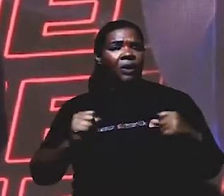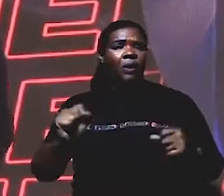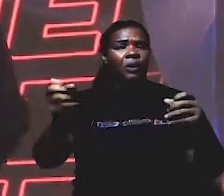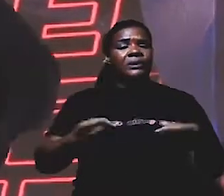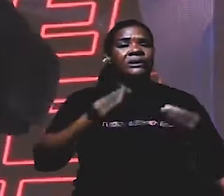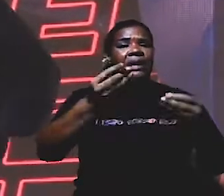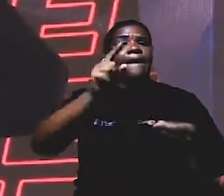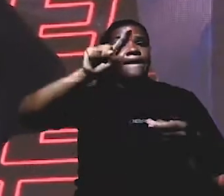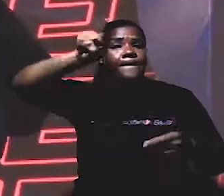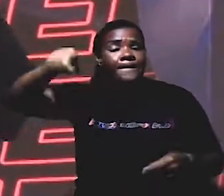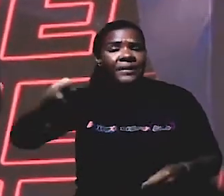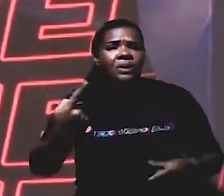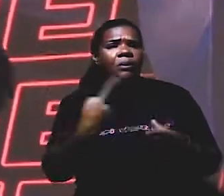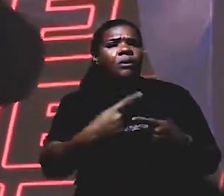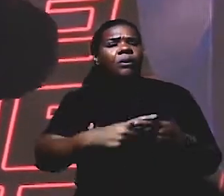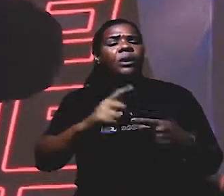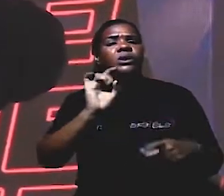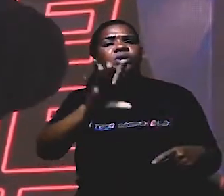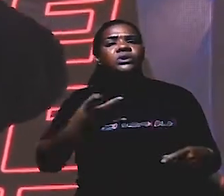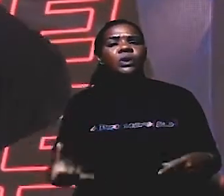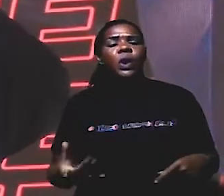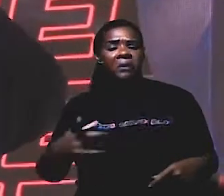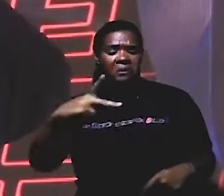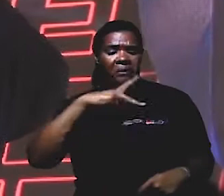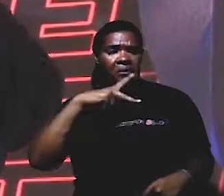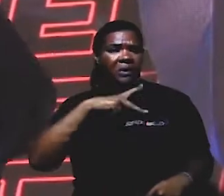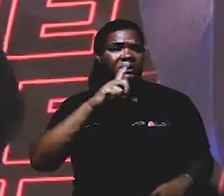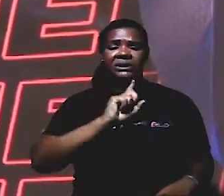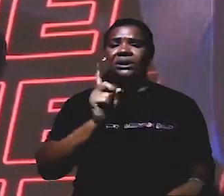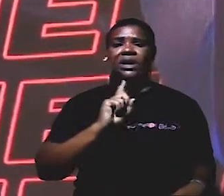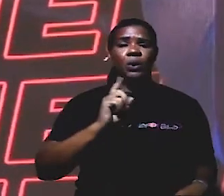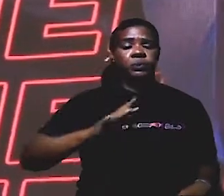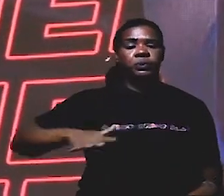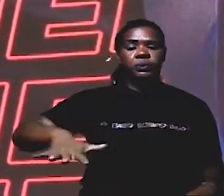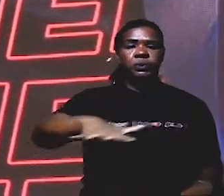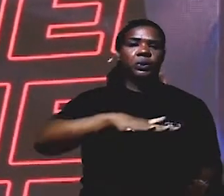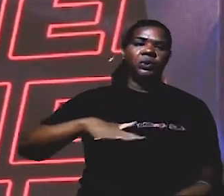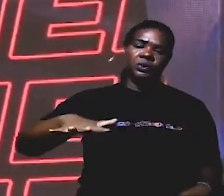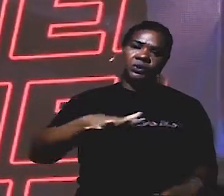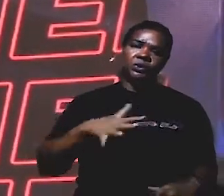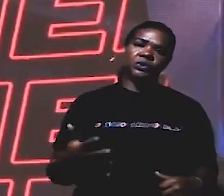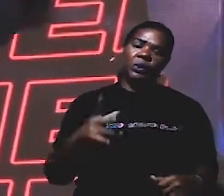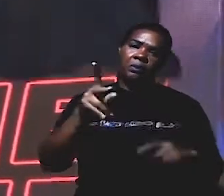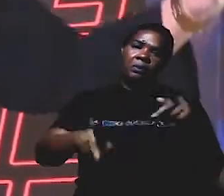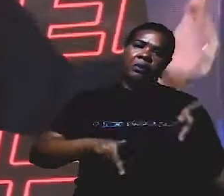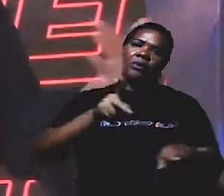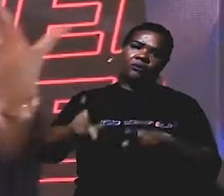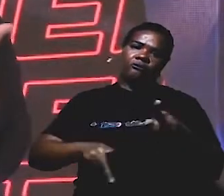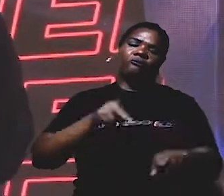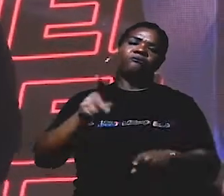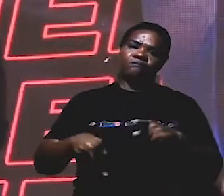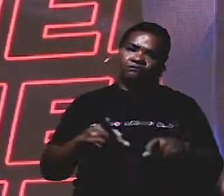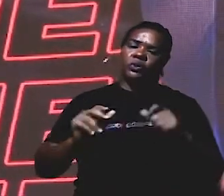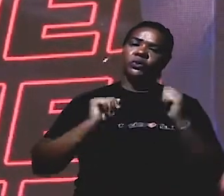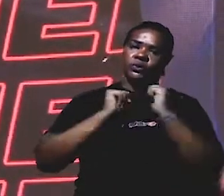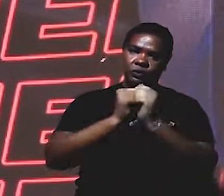holocaustos. Porque ele não está entregando só por ele. Ele está entregando por todo o povo que está